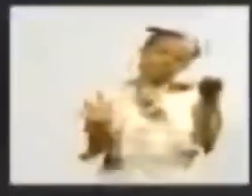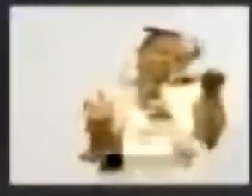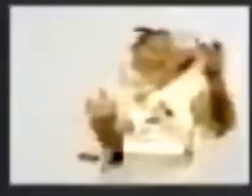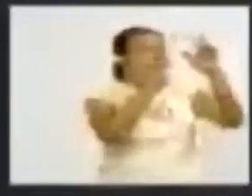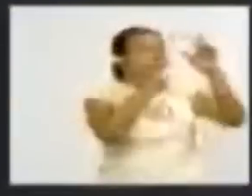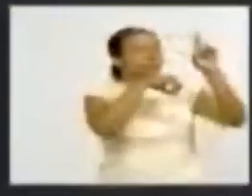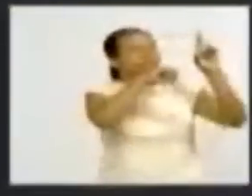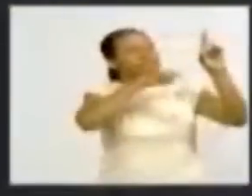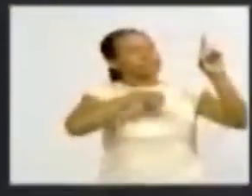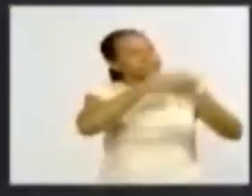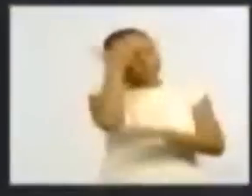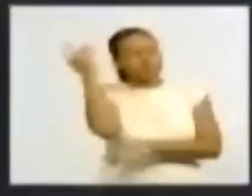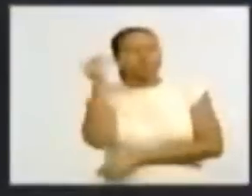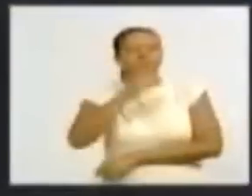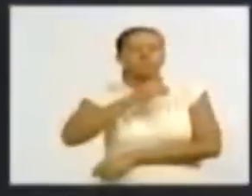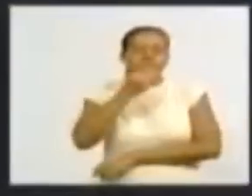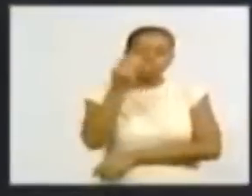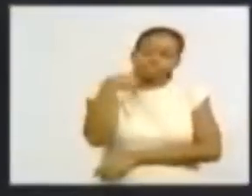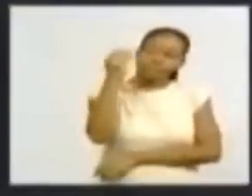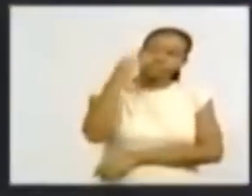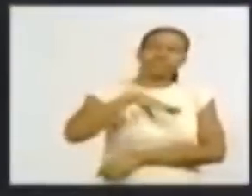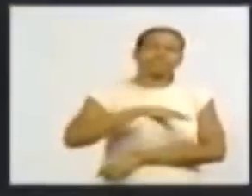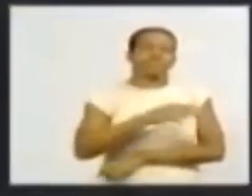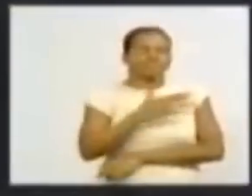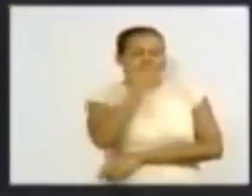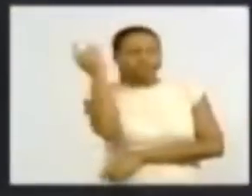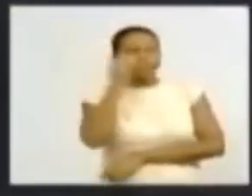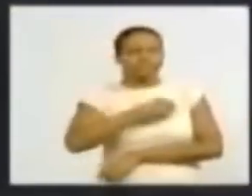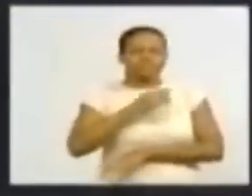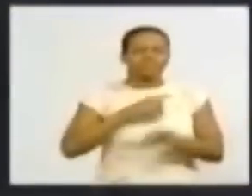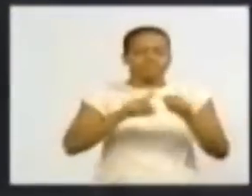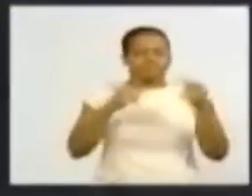tudo é do Pai. Se sou fraco e